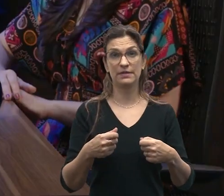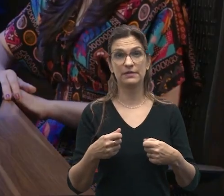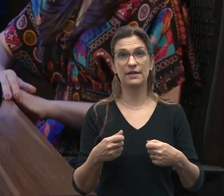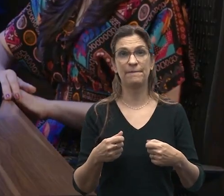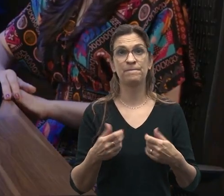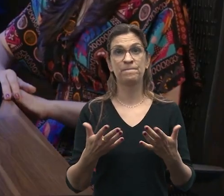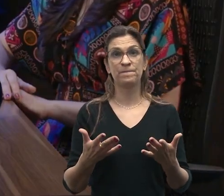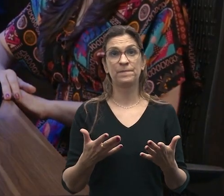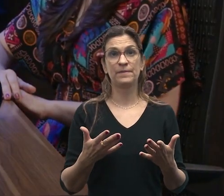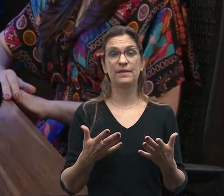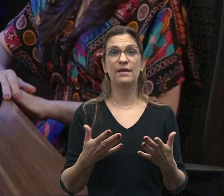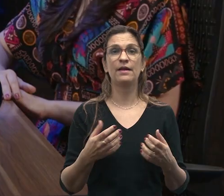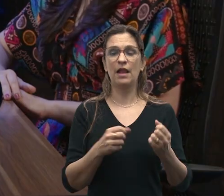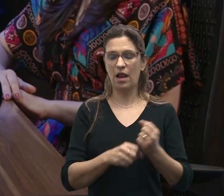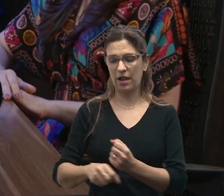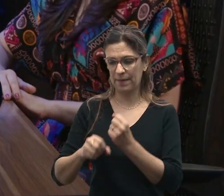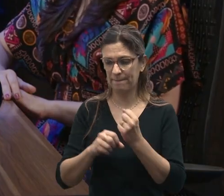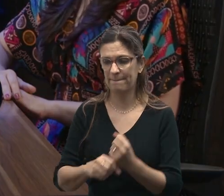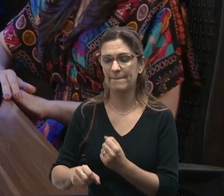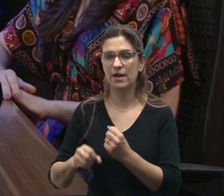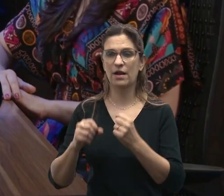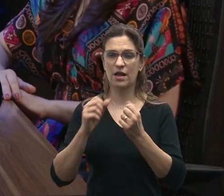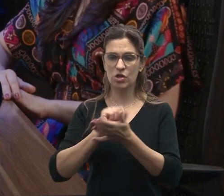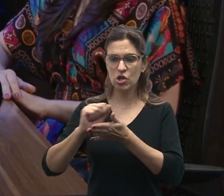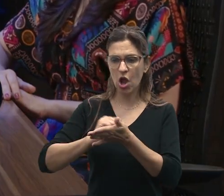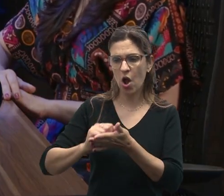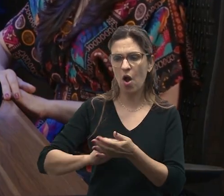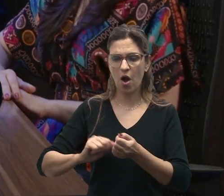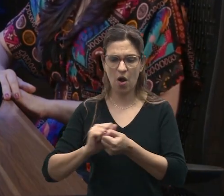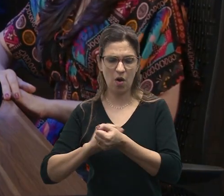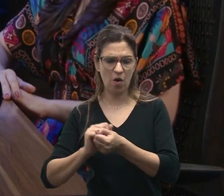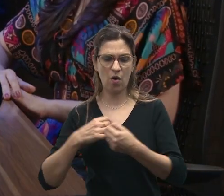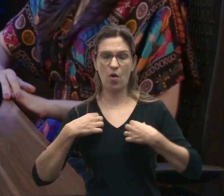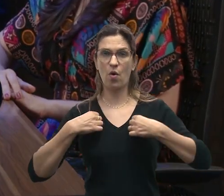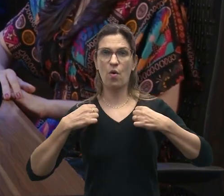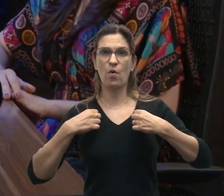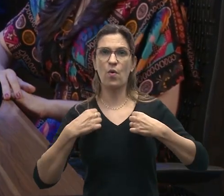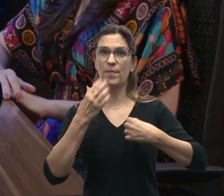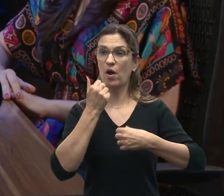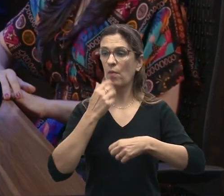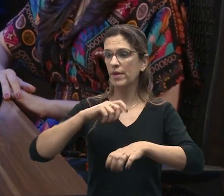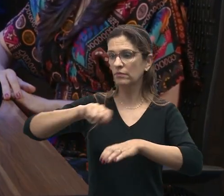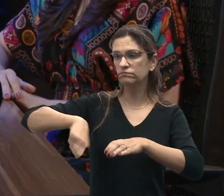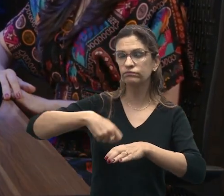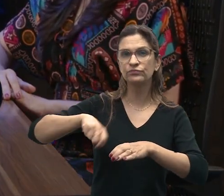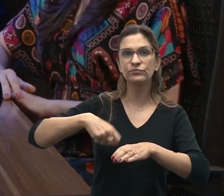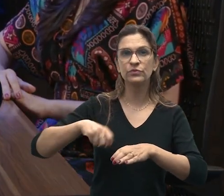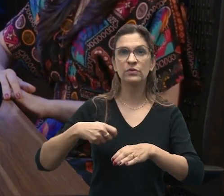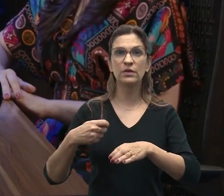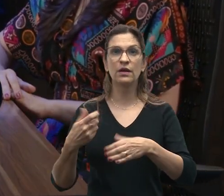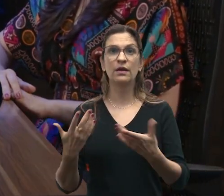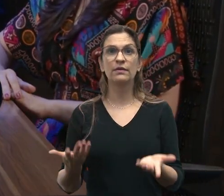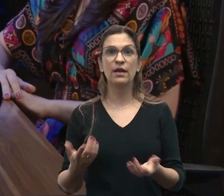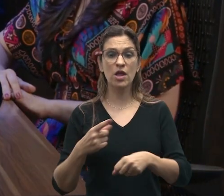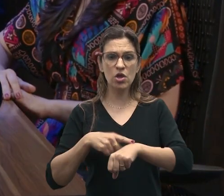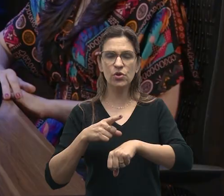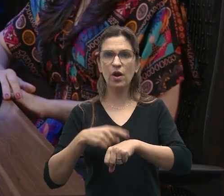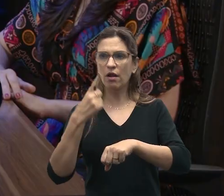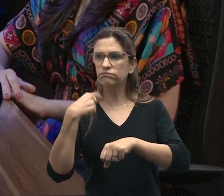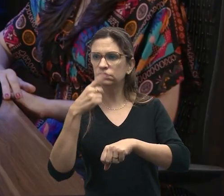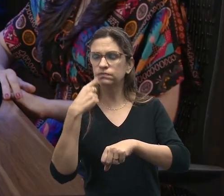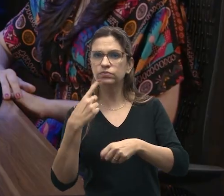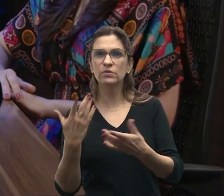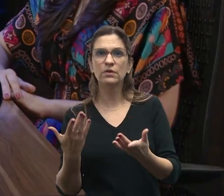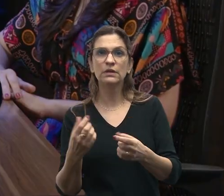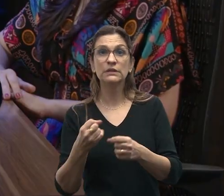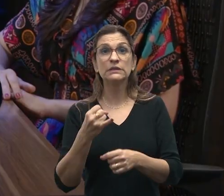tem que limpar a tua casa, lavar a tua roupa, cuidar da tua comida. E isso você faz com que horário? Se você tem uma